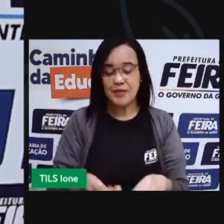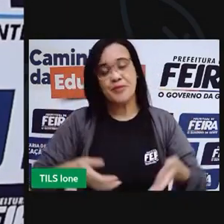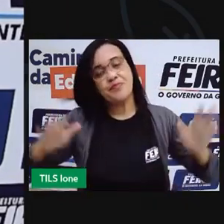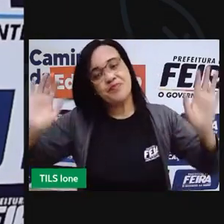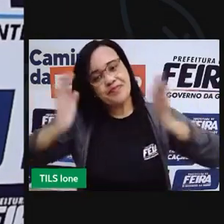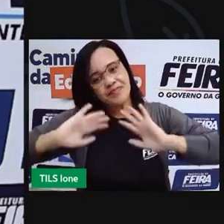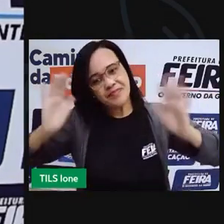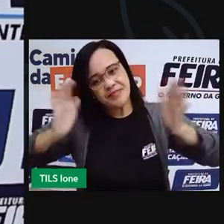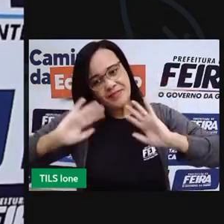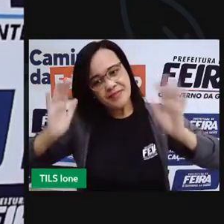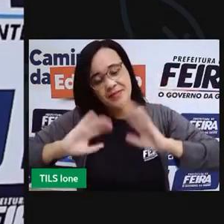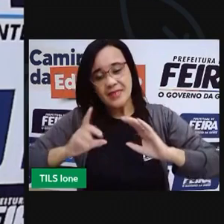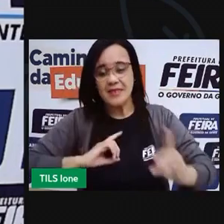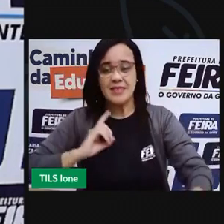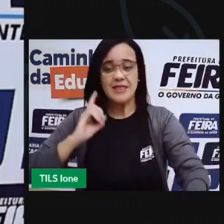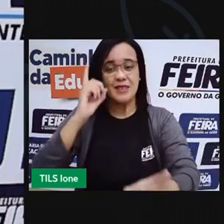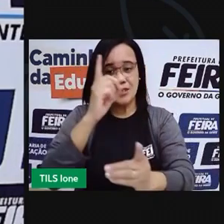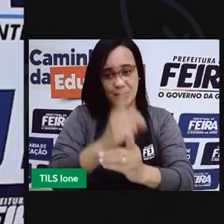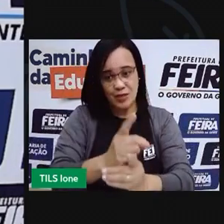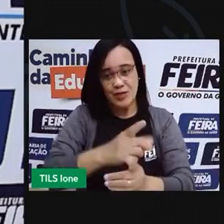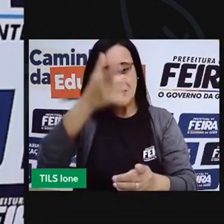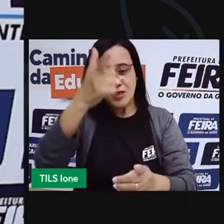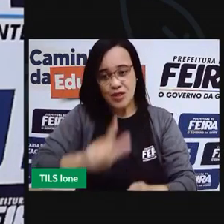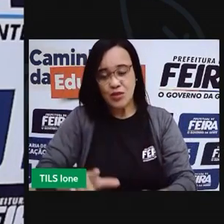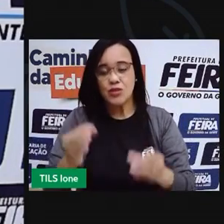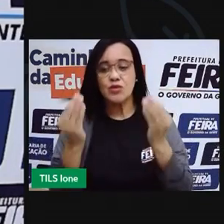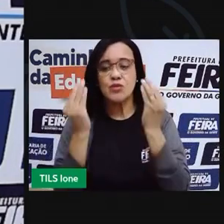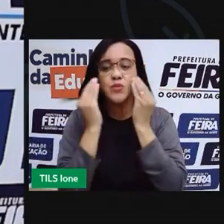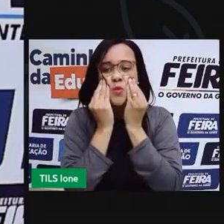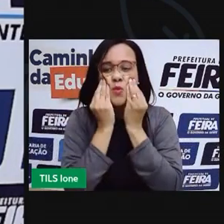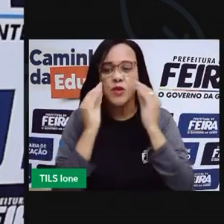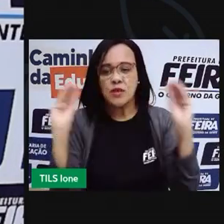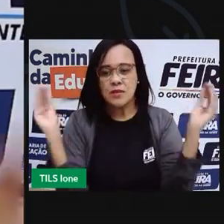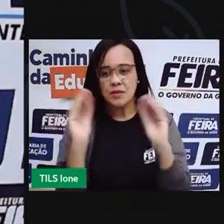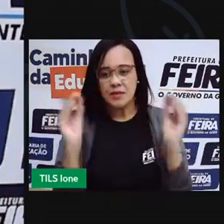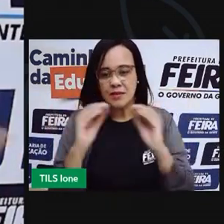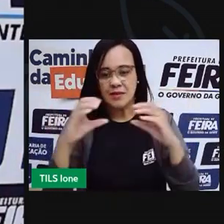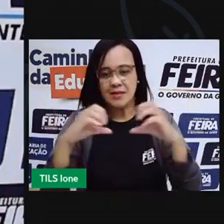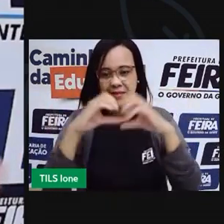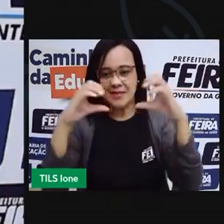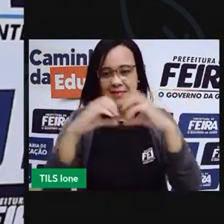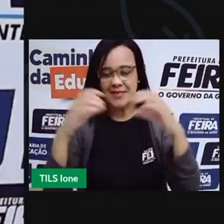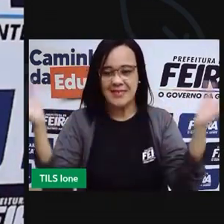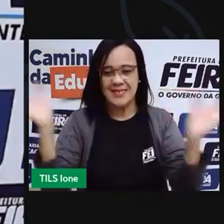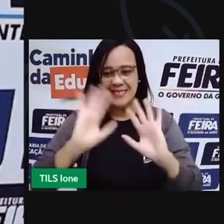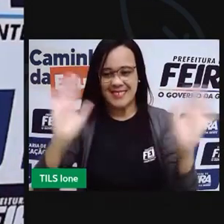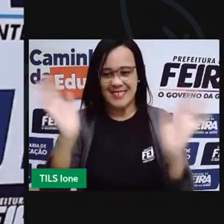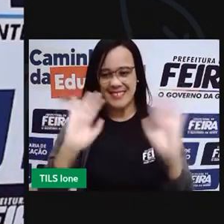despedindo, nos vemos no próximo encontro. Beijo grande, até mais!